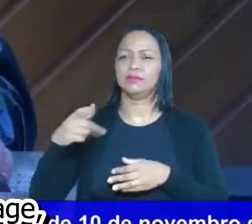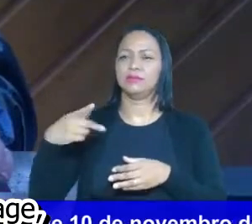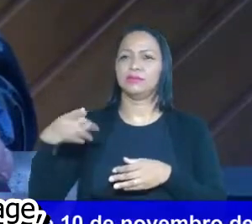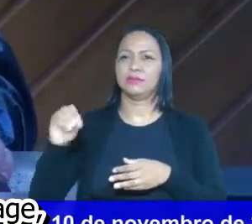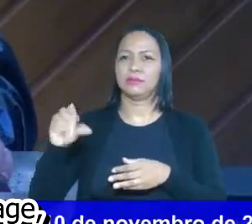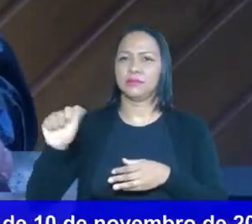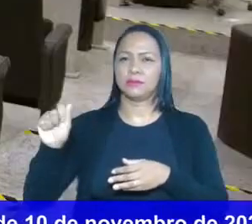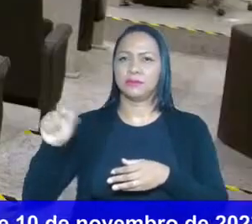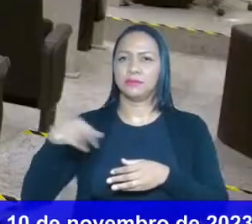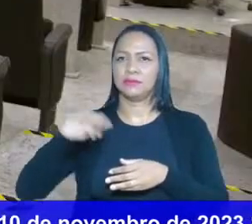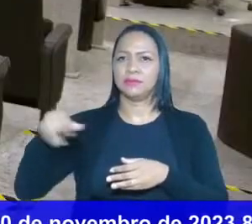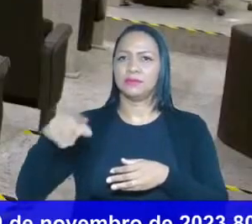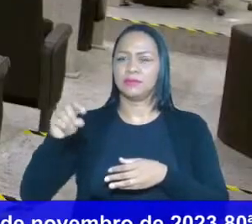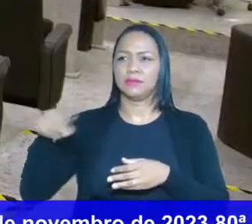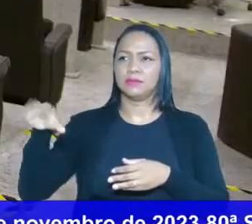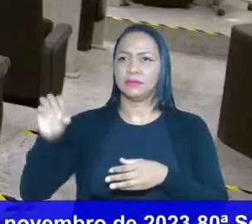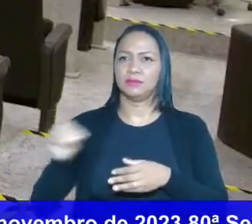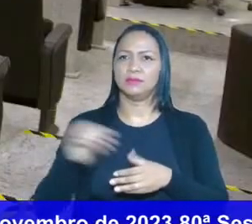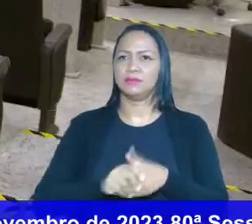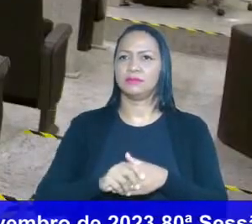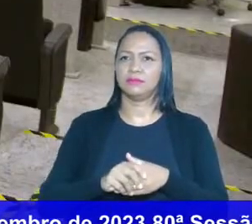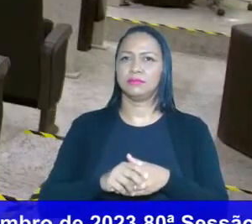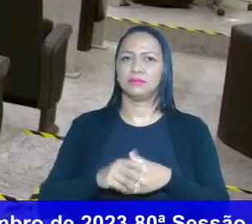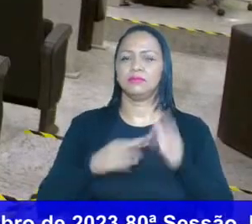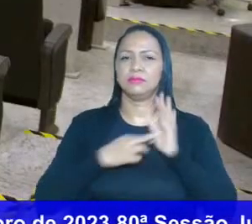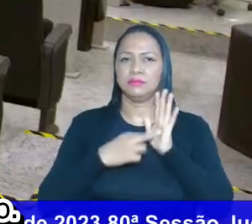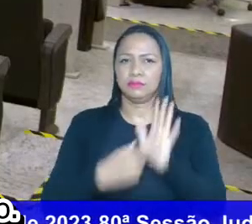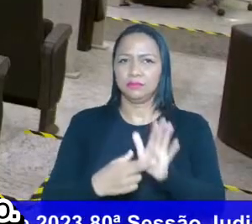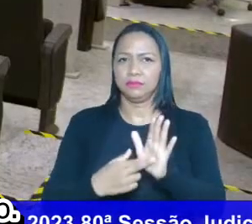Rivaldo Valente e João Lages. Ilustre relator com a palavra.